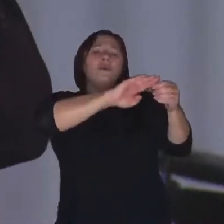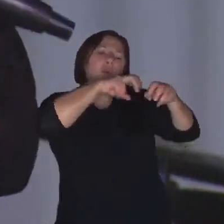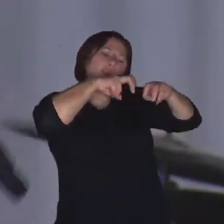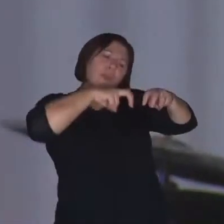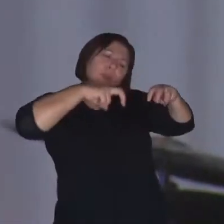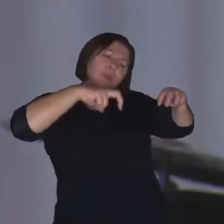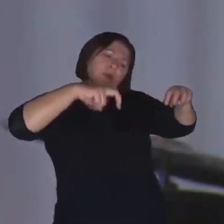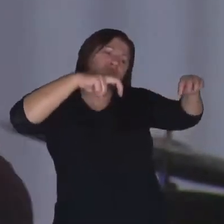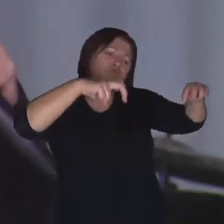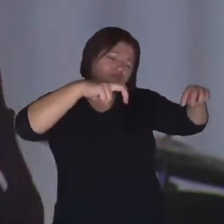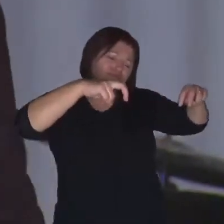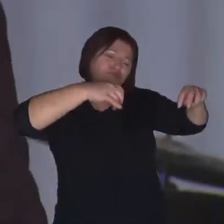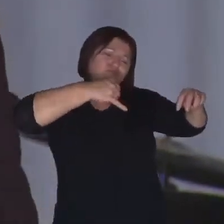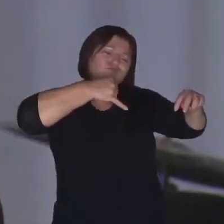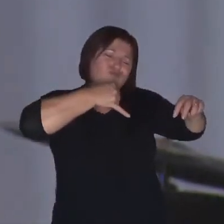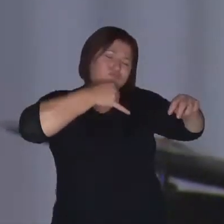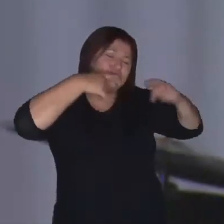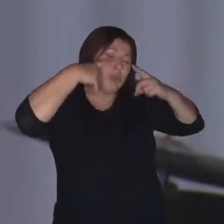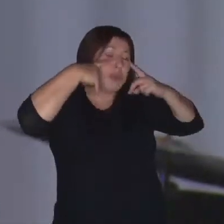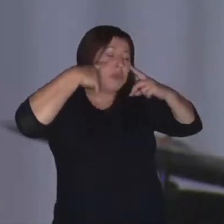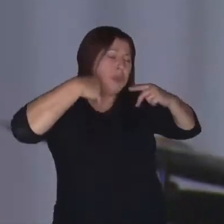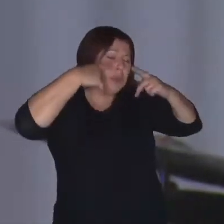Nós choramos com saudade de Sião.